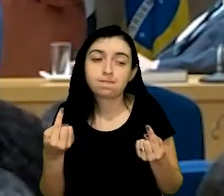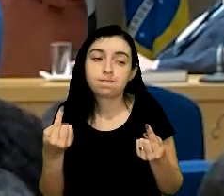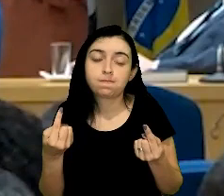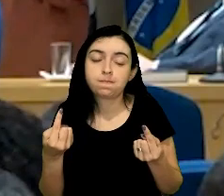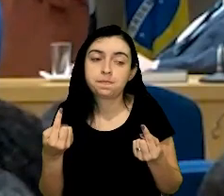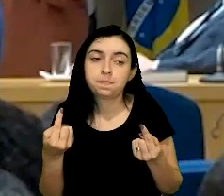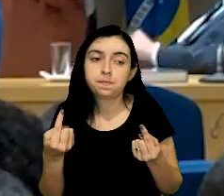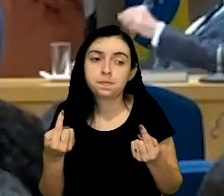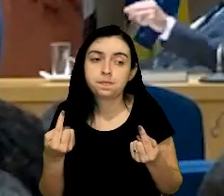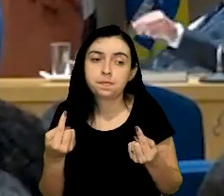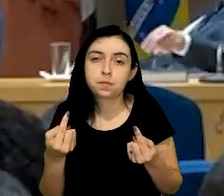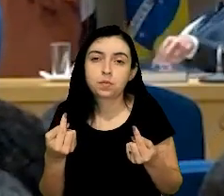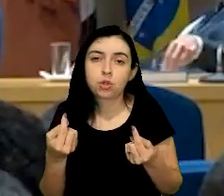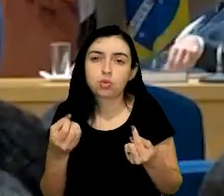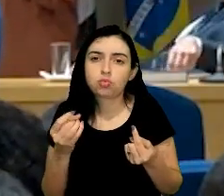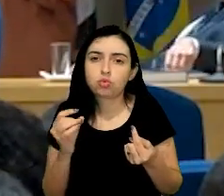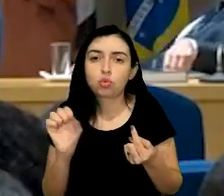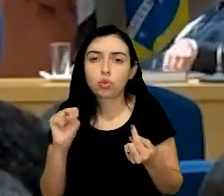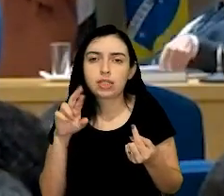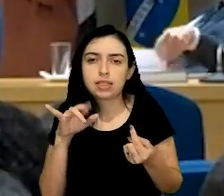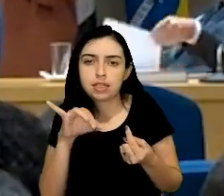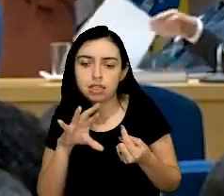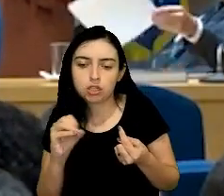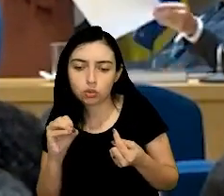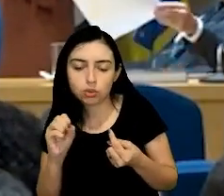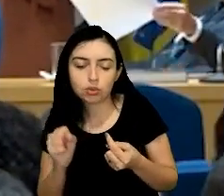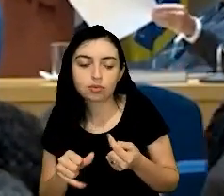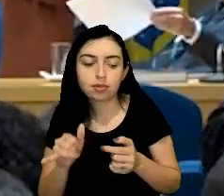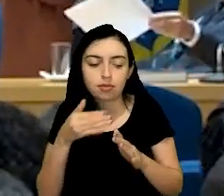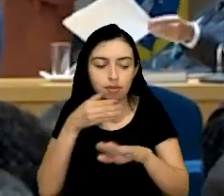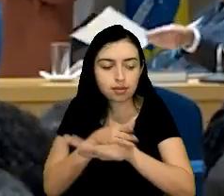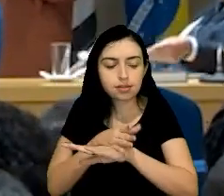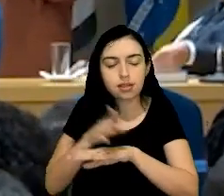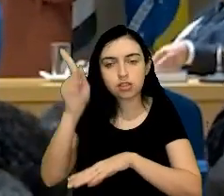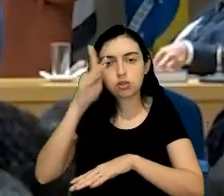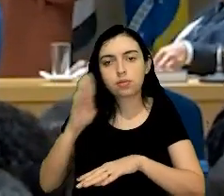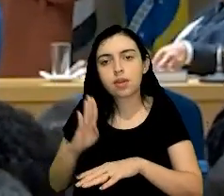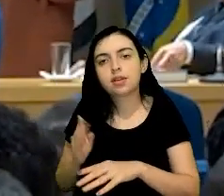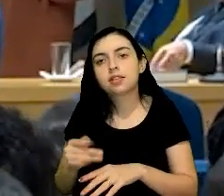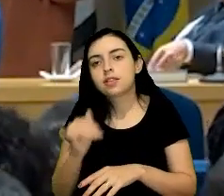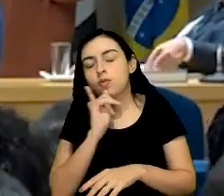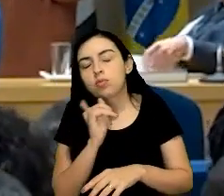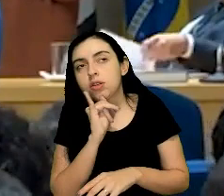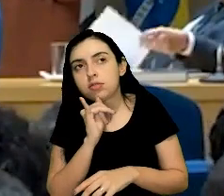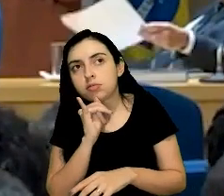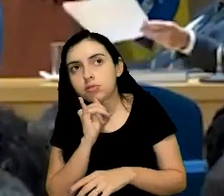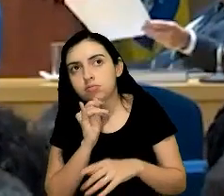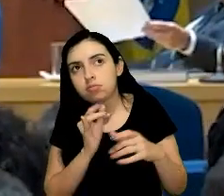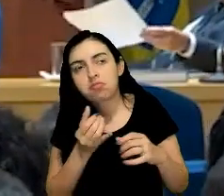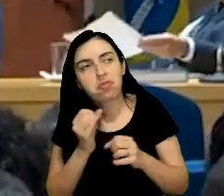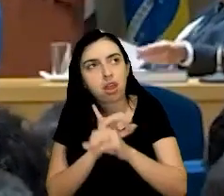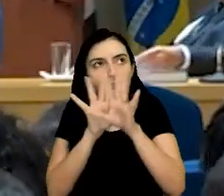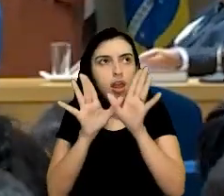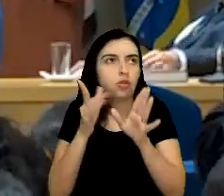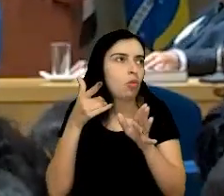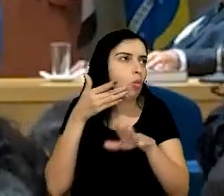os sírios que vêm para o Brasil, por exemplo, são aqueles que, claro, não conseguem entrar no Canadá e